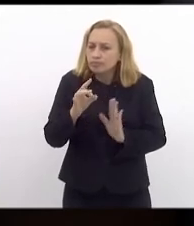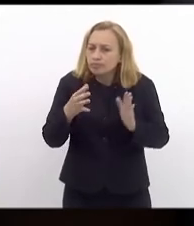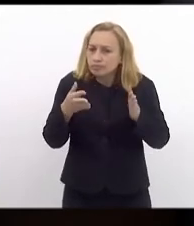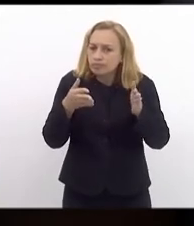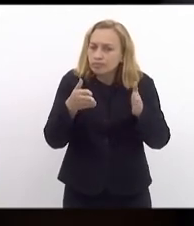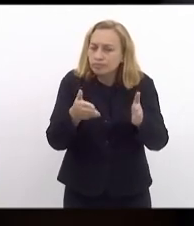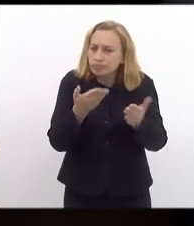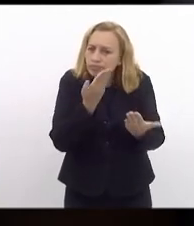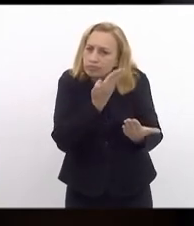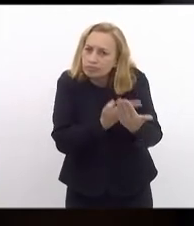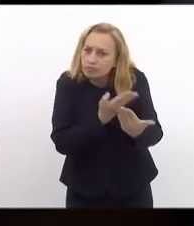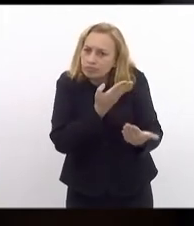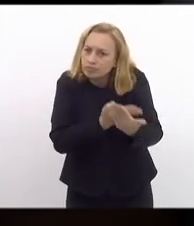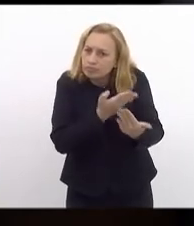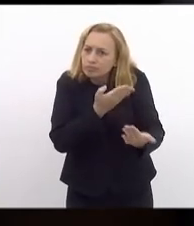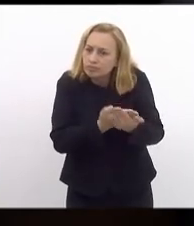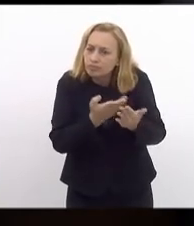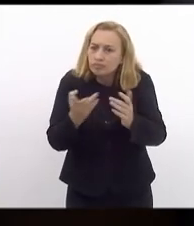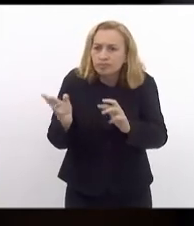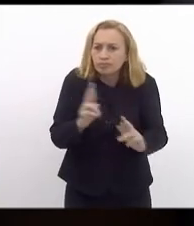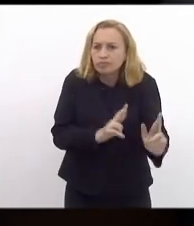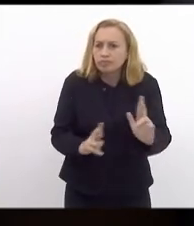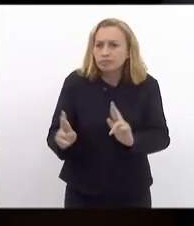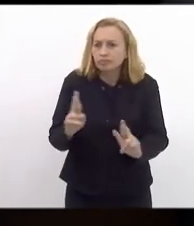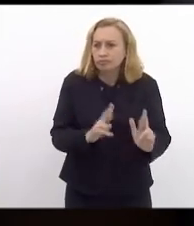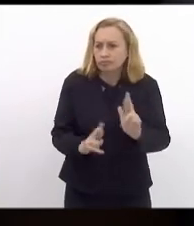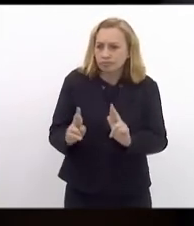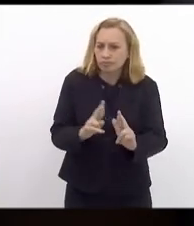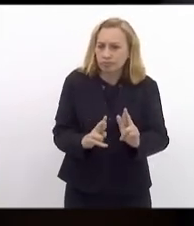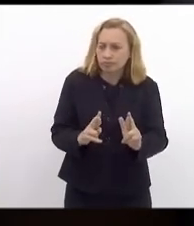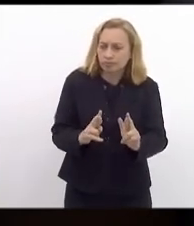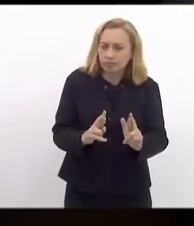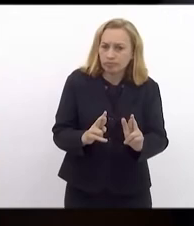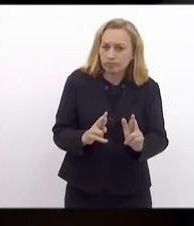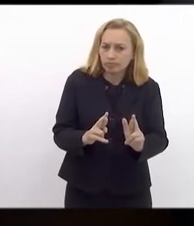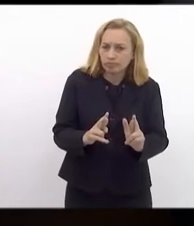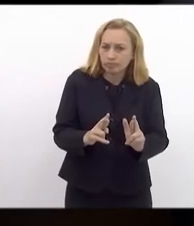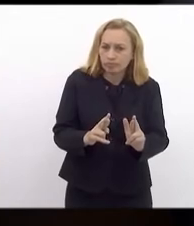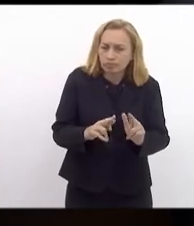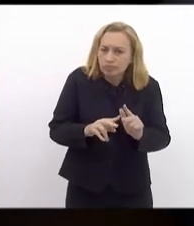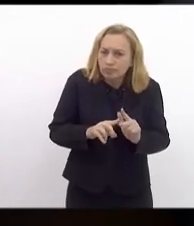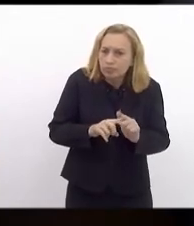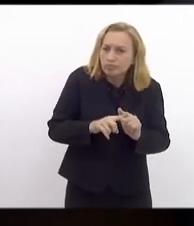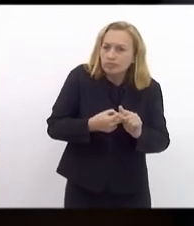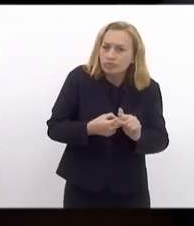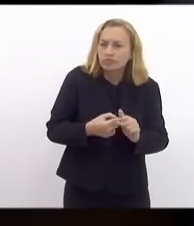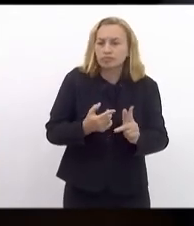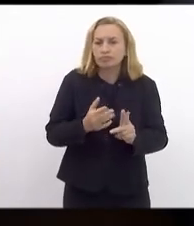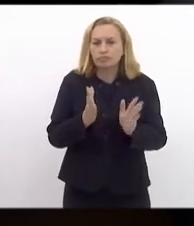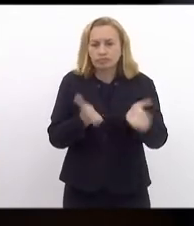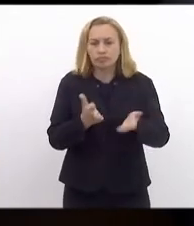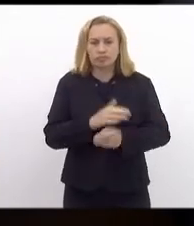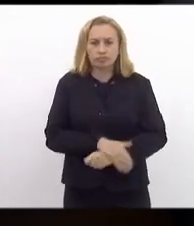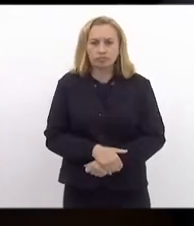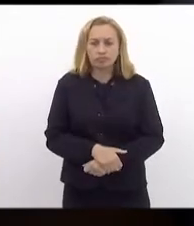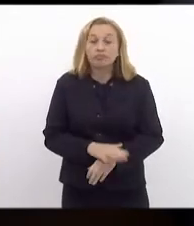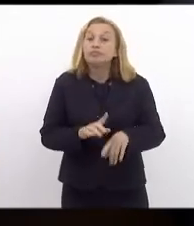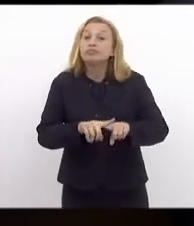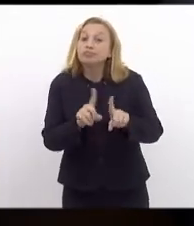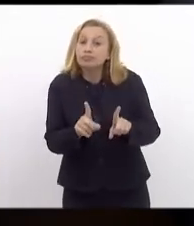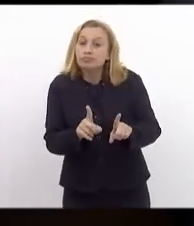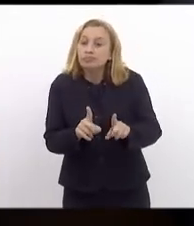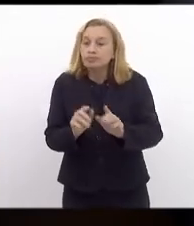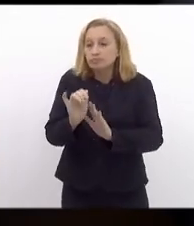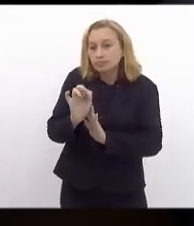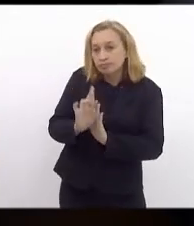de que esse estudo venha com relação ao que está sendo alterado agora mas